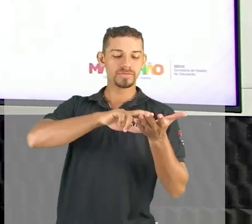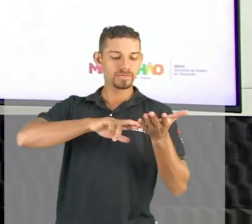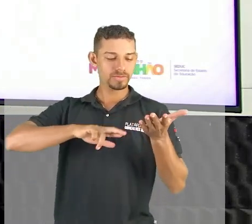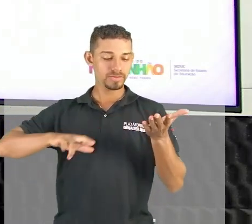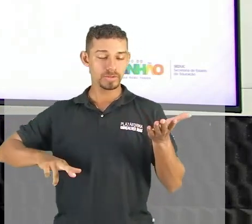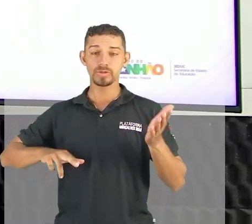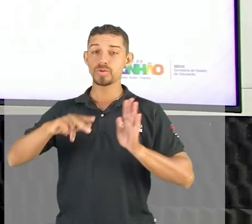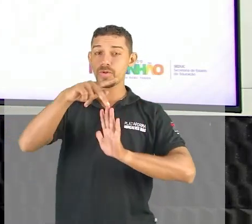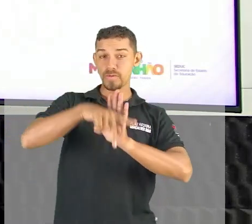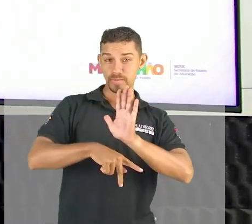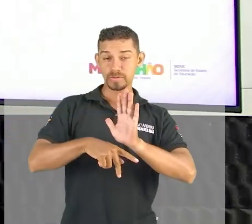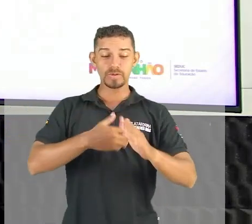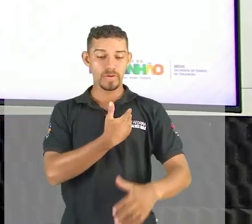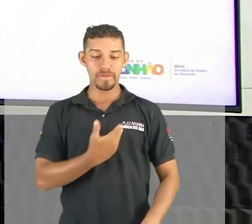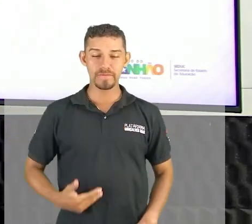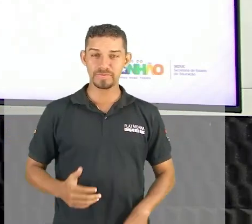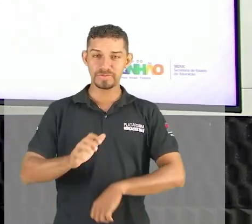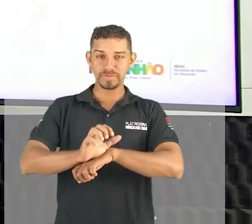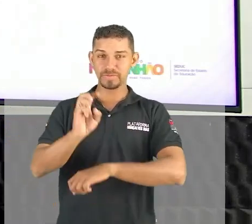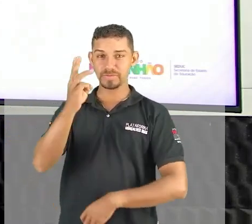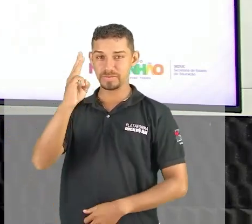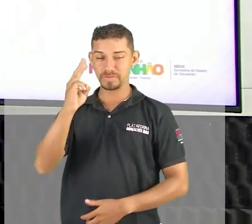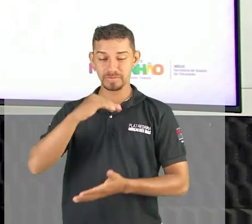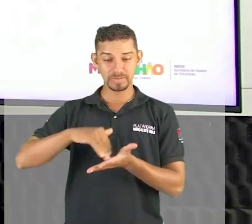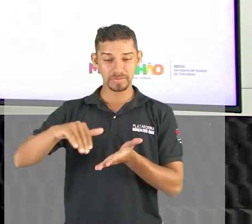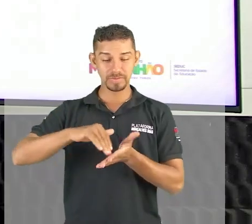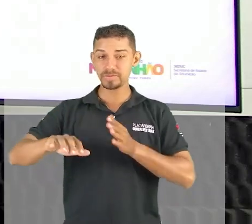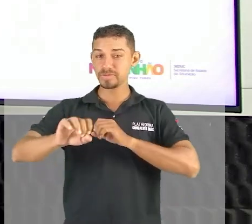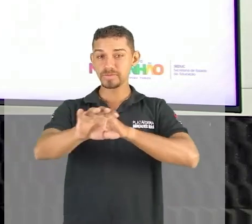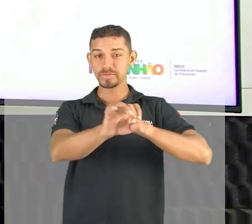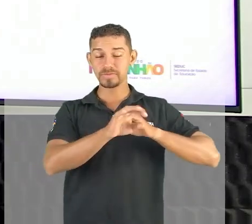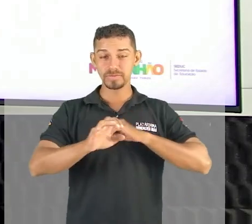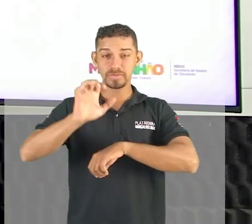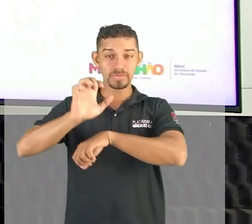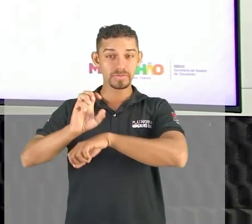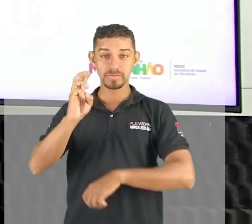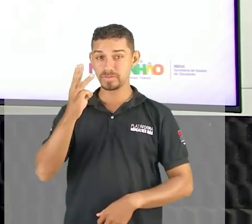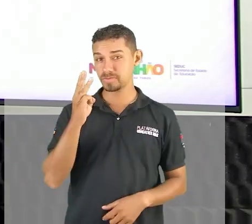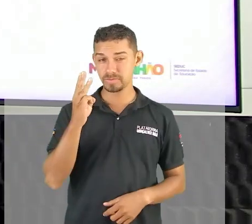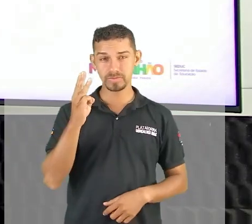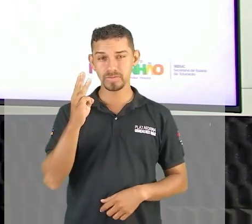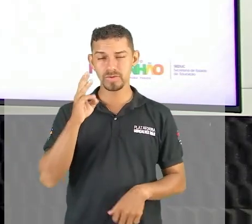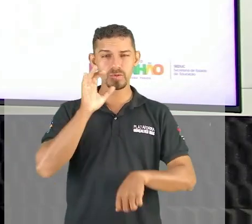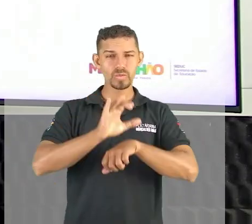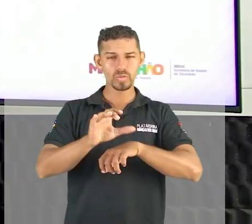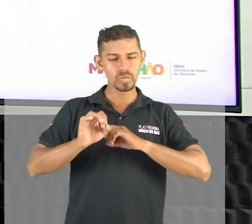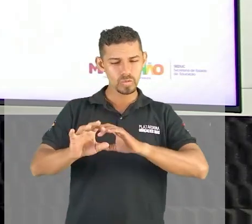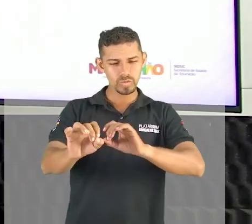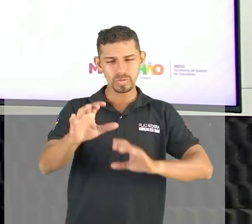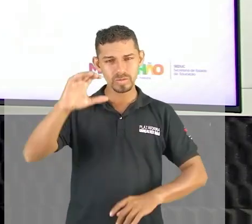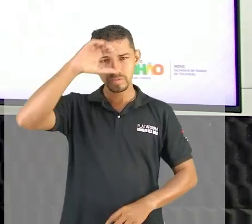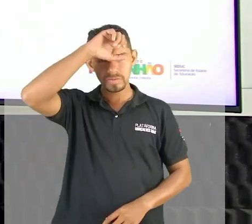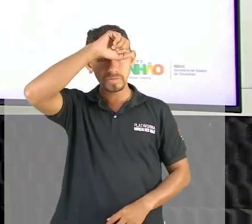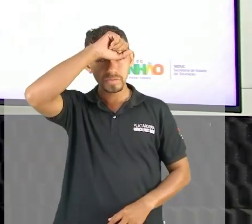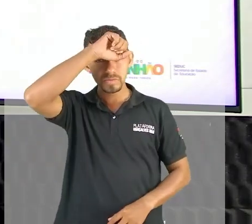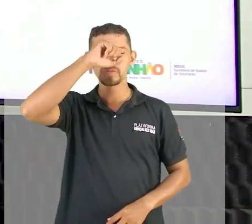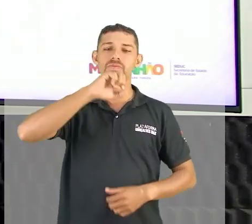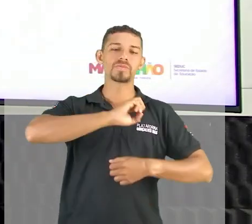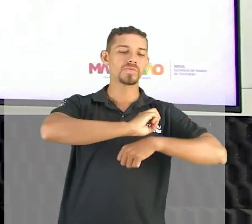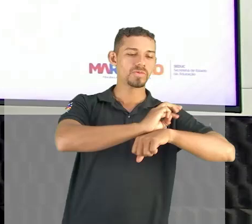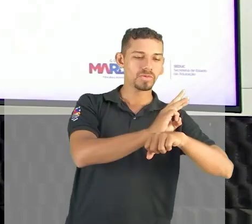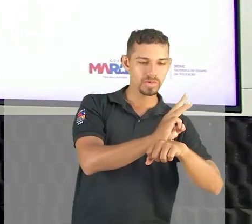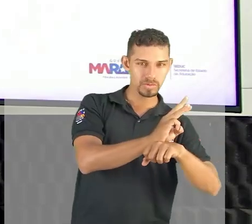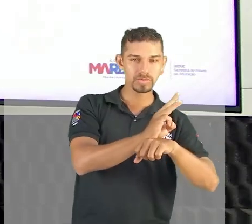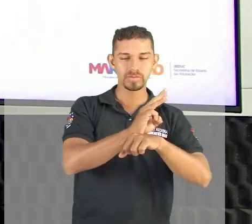Estado do Maranhão através da Secretaria Estadual de Educação do cursinho e preparatório Uema e Enem